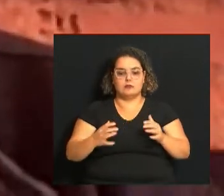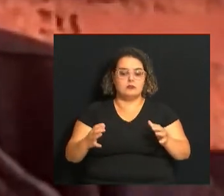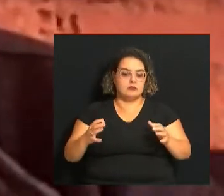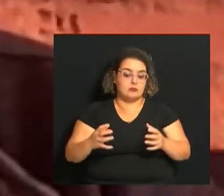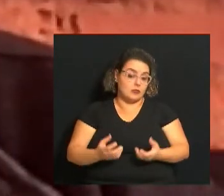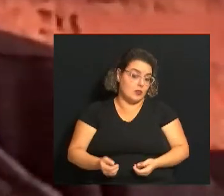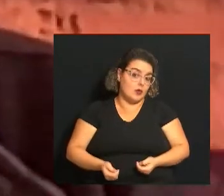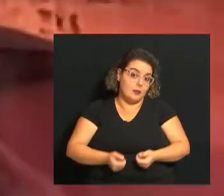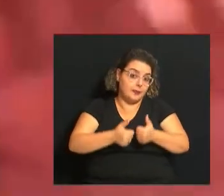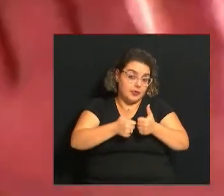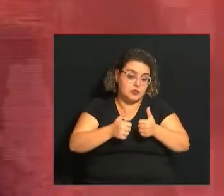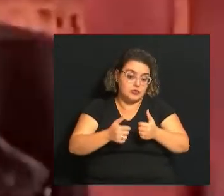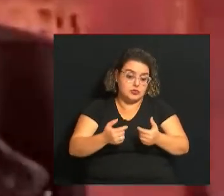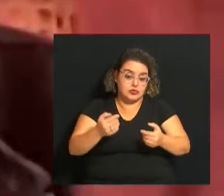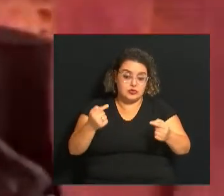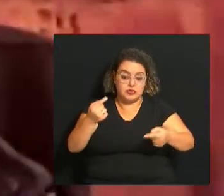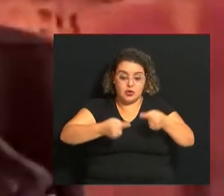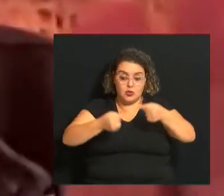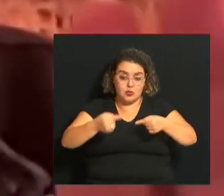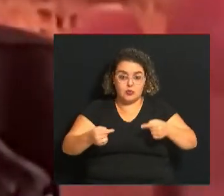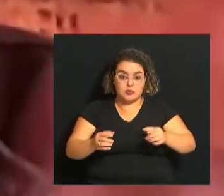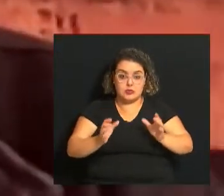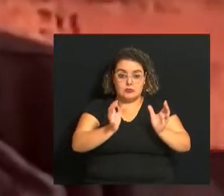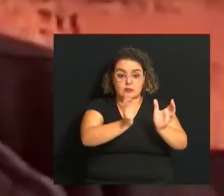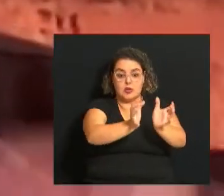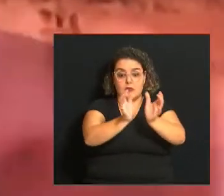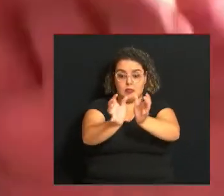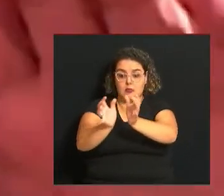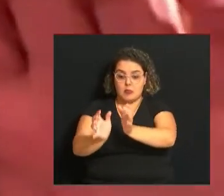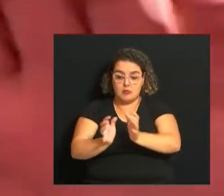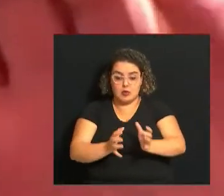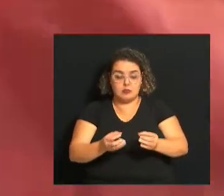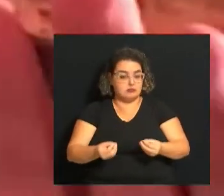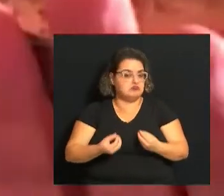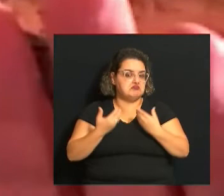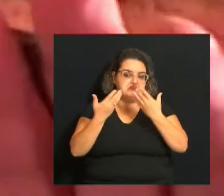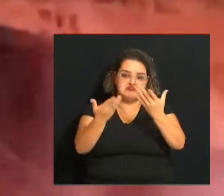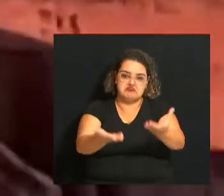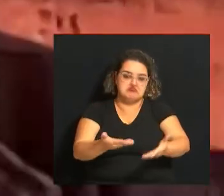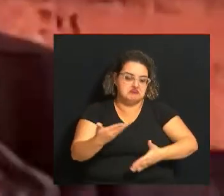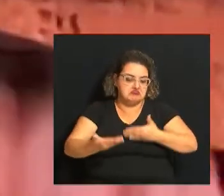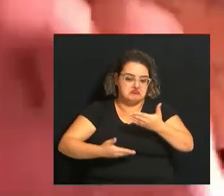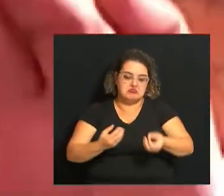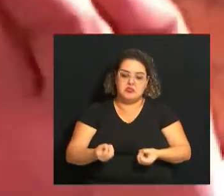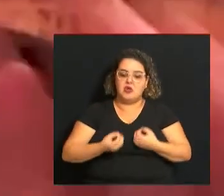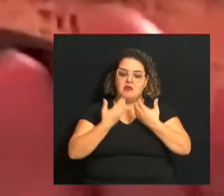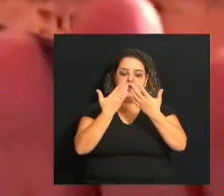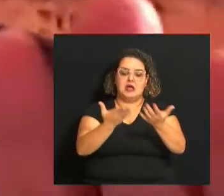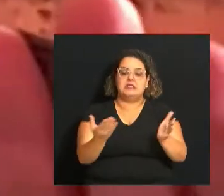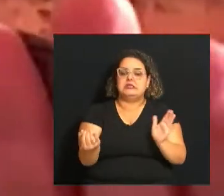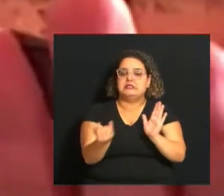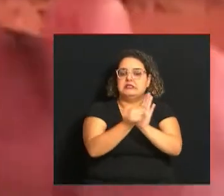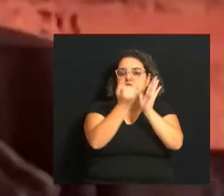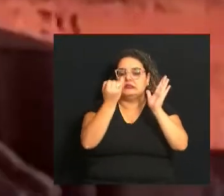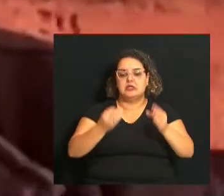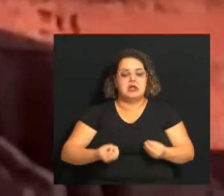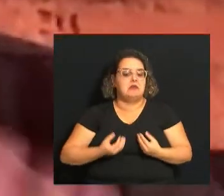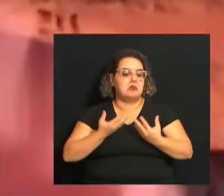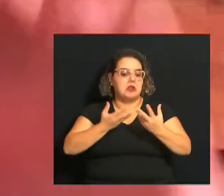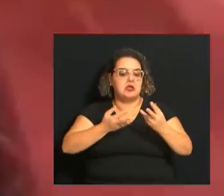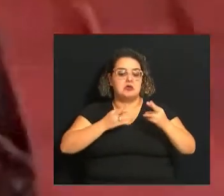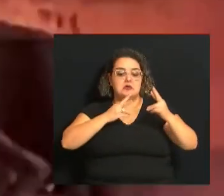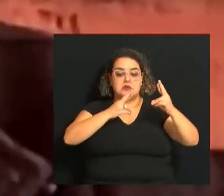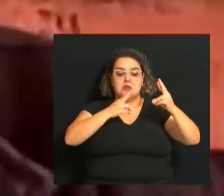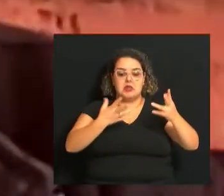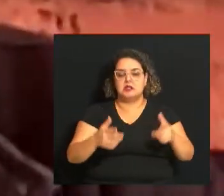de classe, porque também que você não oferece o serviço, você não oferece identidade, você não oferece perspectiva de emprego, você